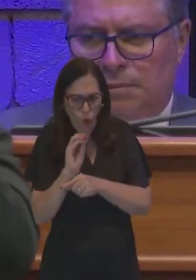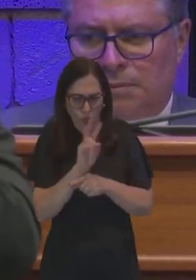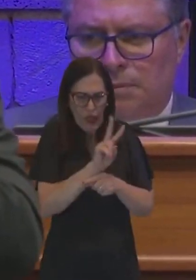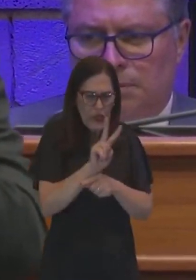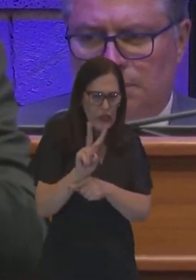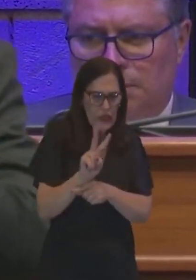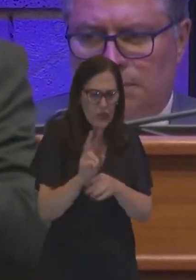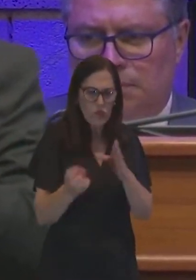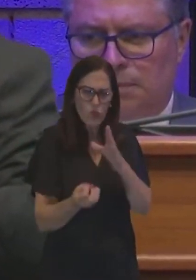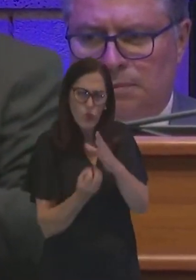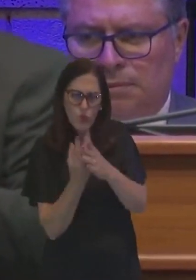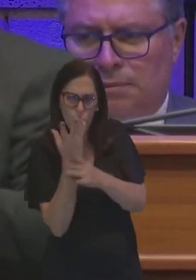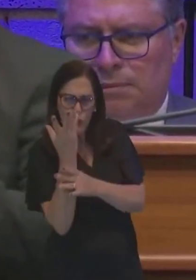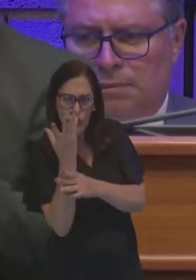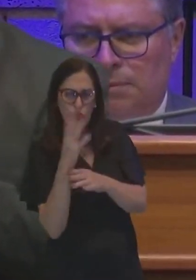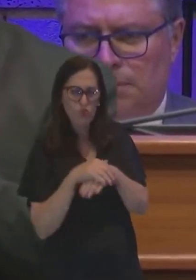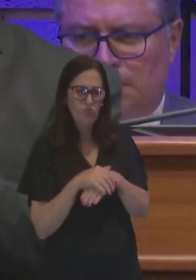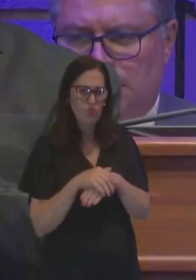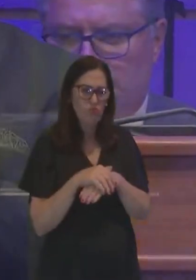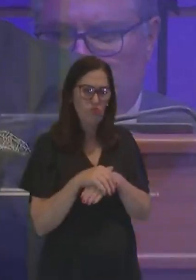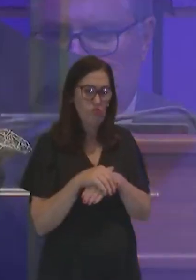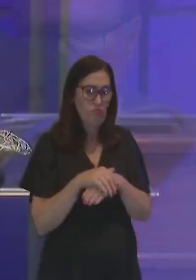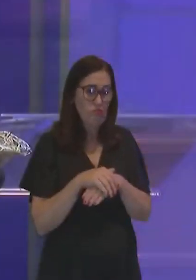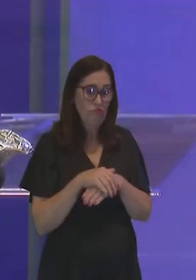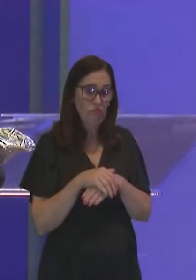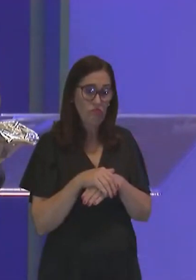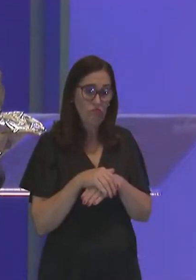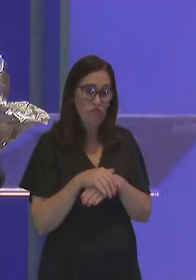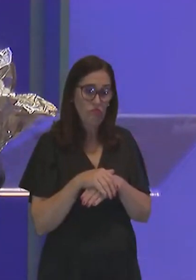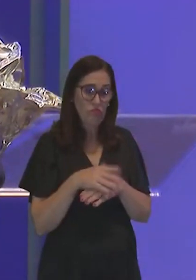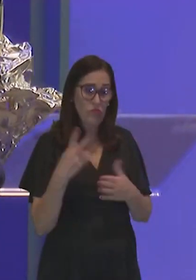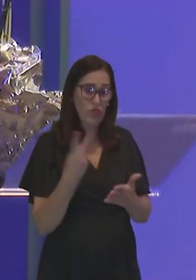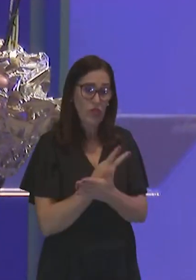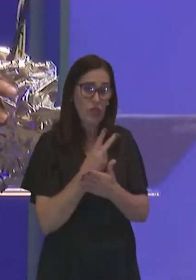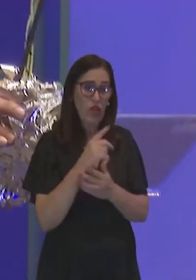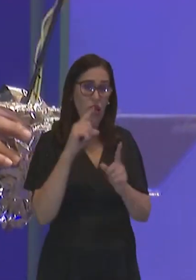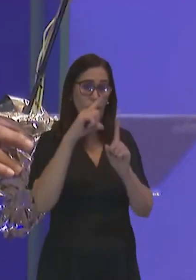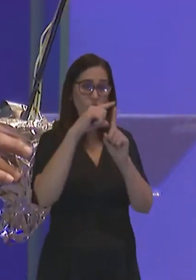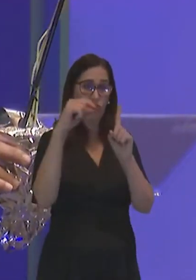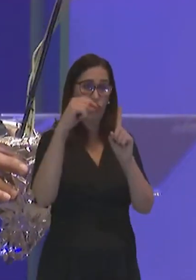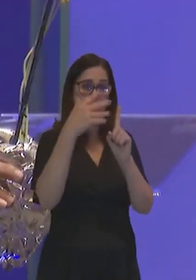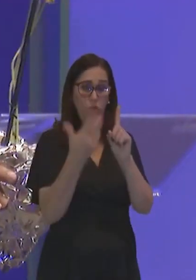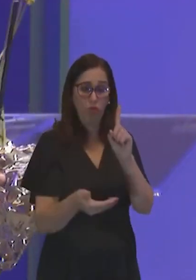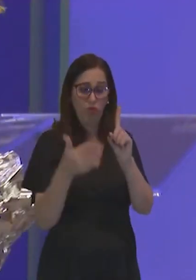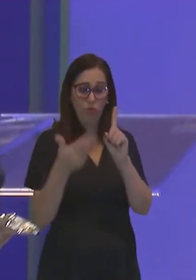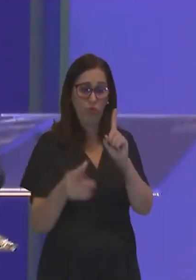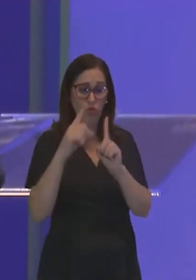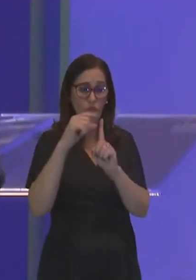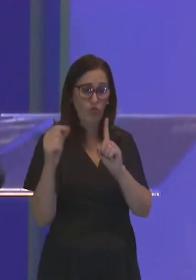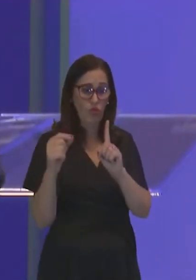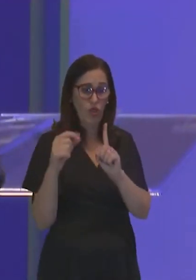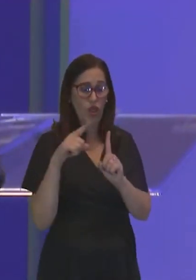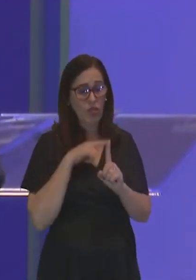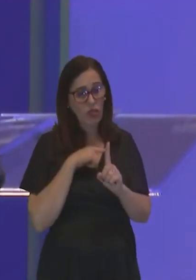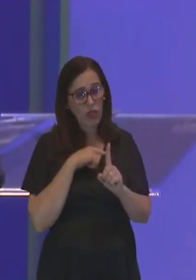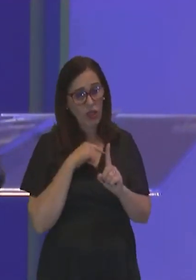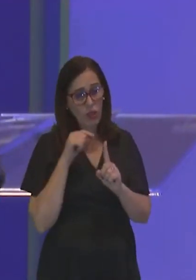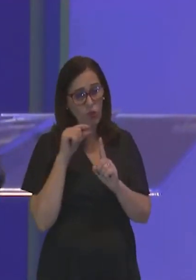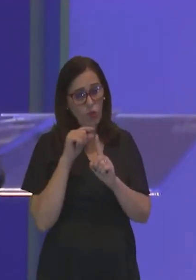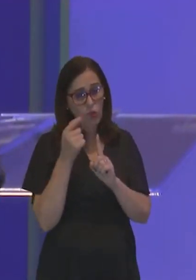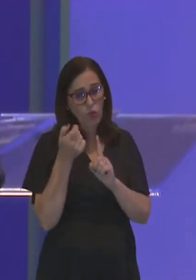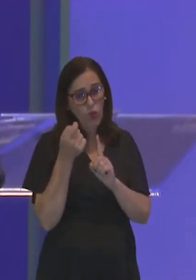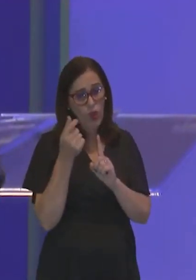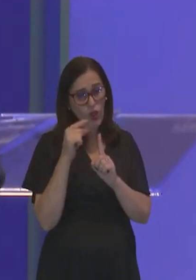que produziu a semente, falhou e as folhas todas caíram. Ainda tem algumas aqui no pontinho, vocês